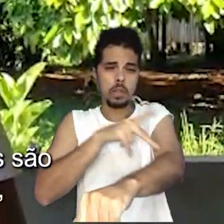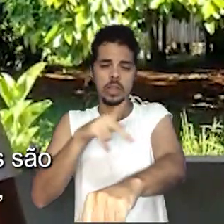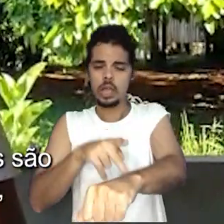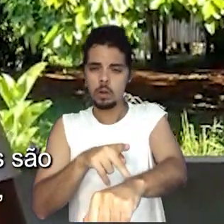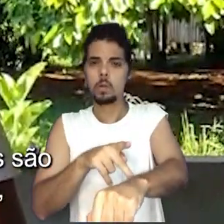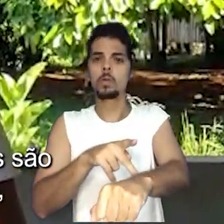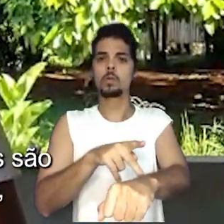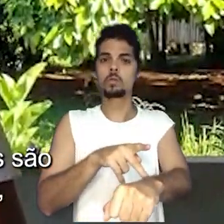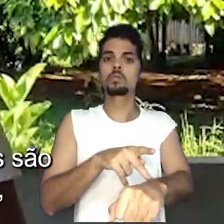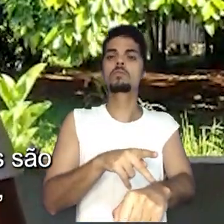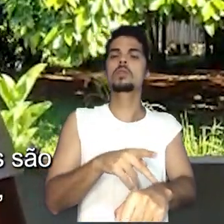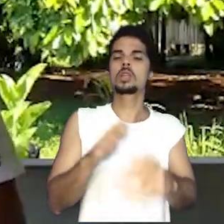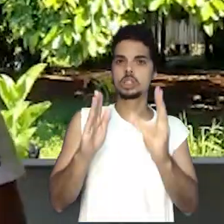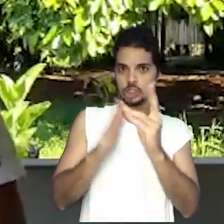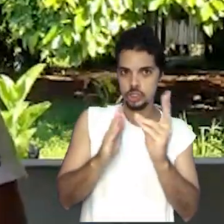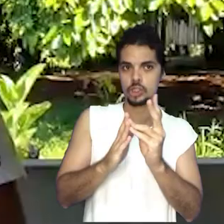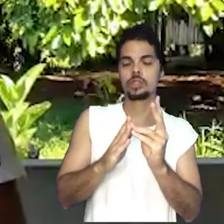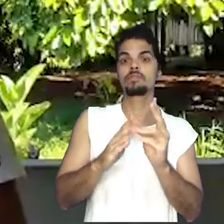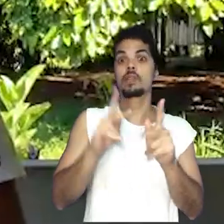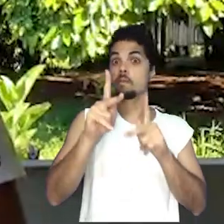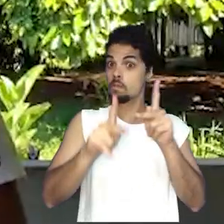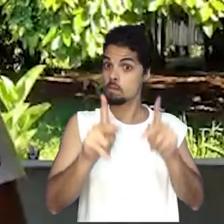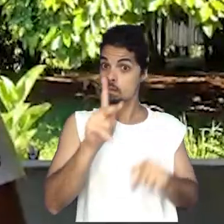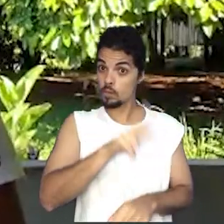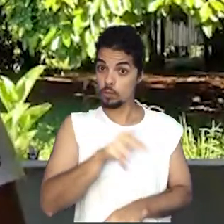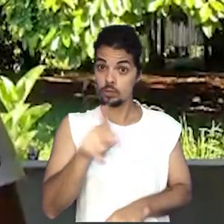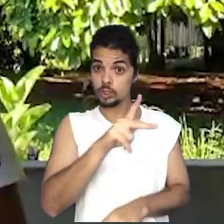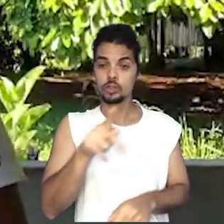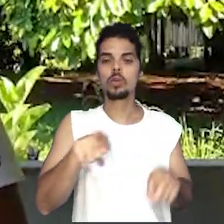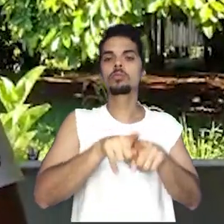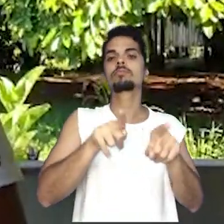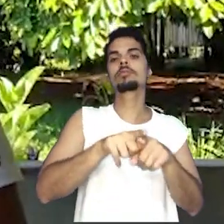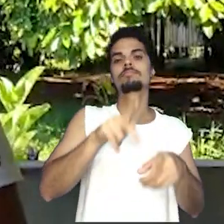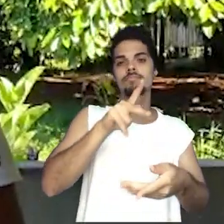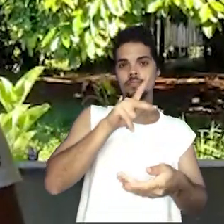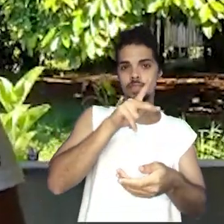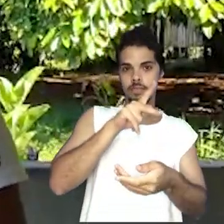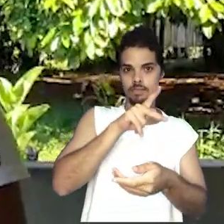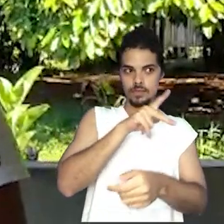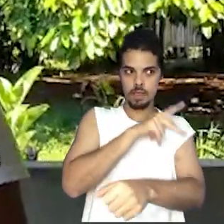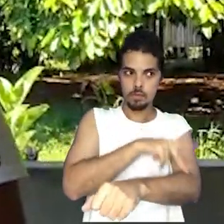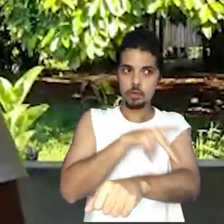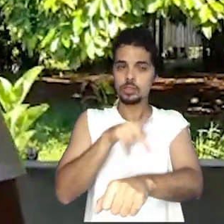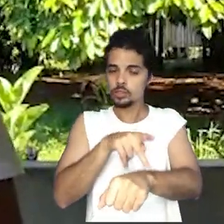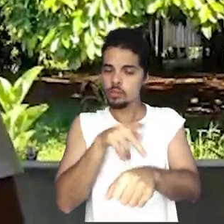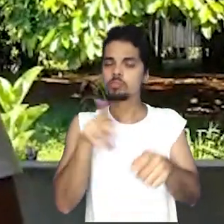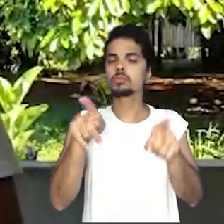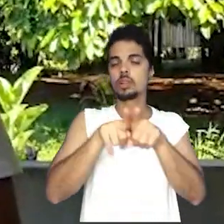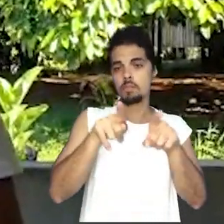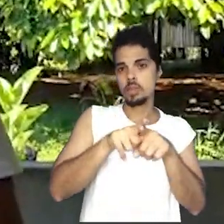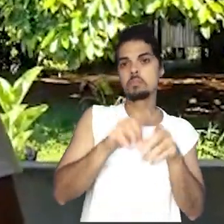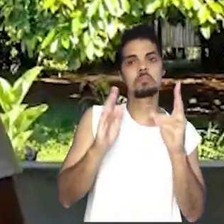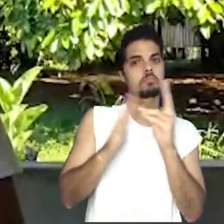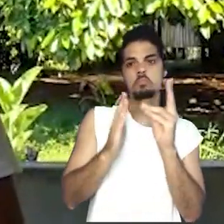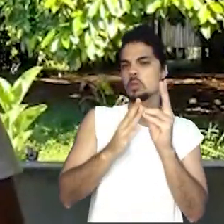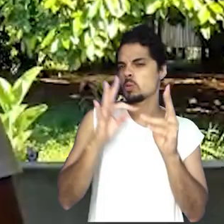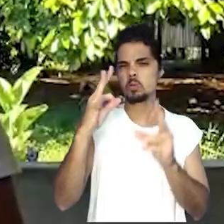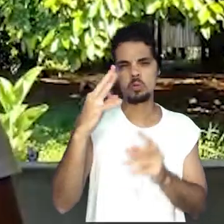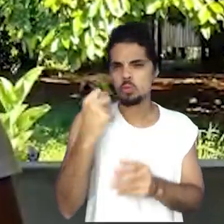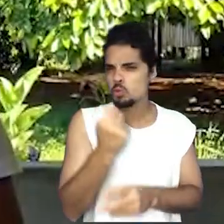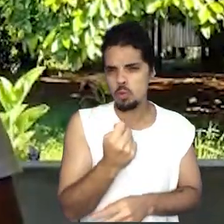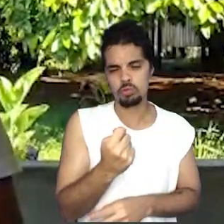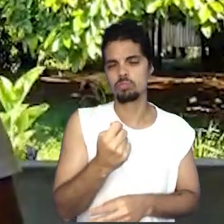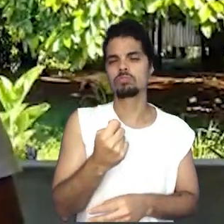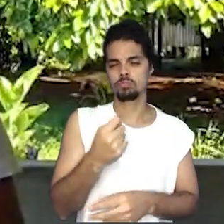os pedagogos são indígenas, né? E é valorizado as línguas indígenas nas escolas indígenas, o que há uns anos atrás era proibido se falar a